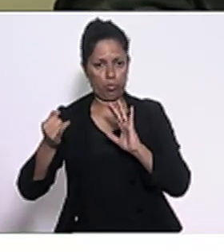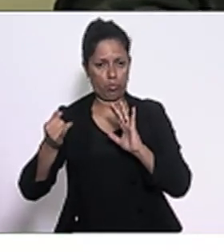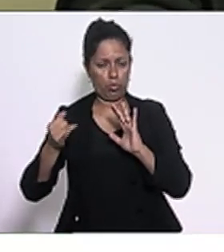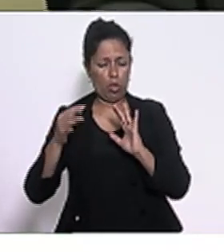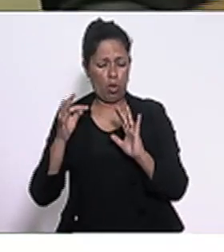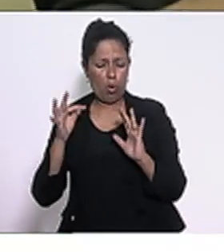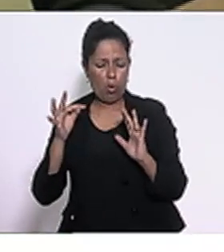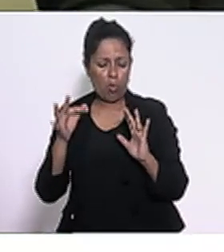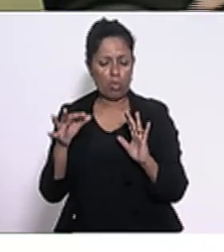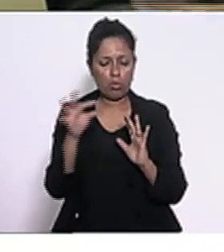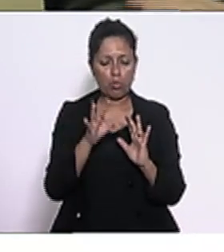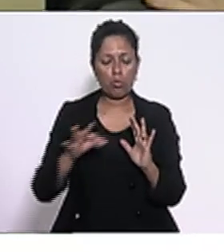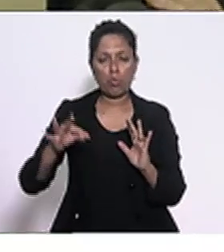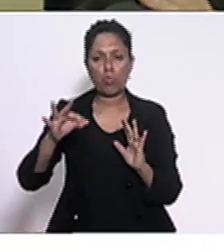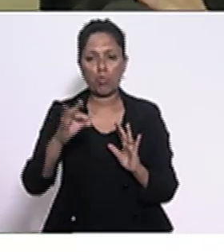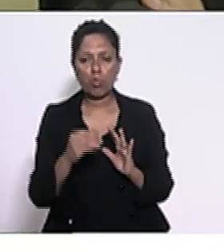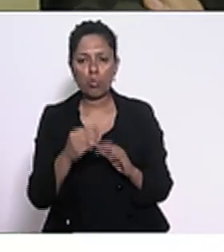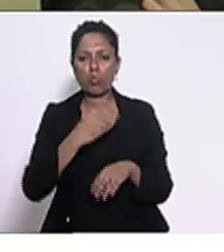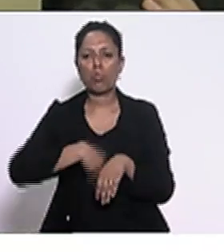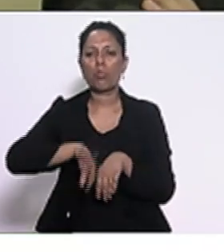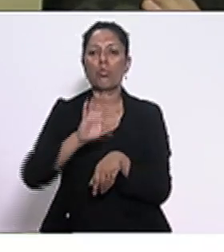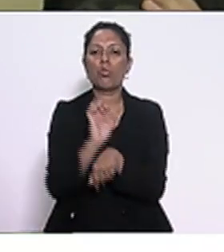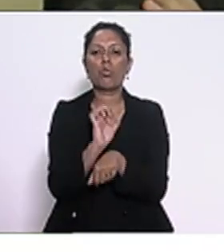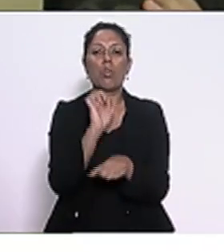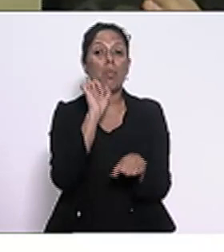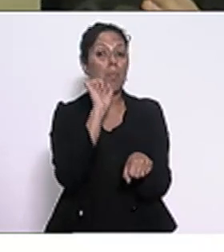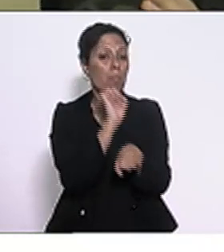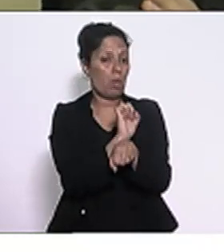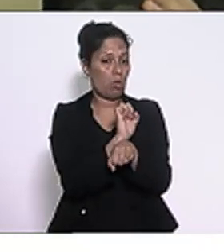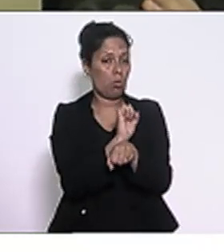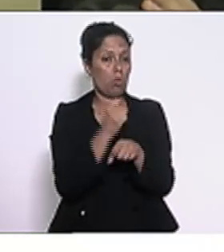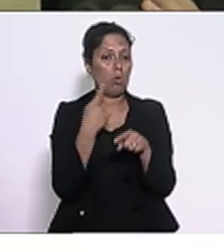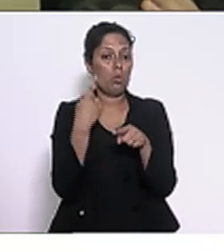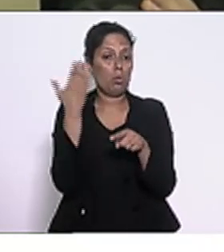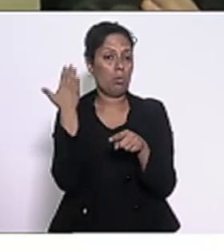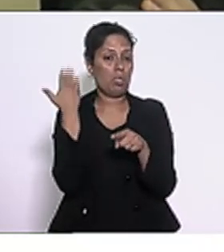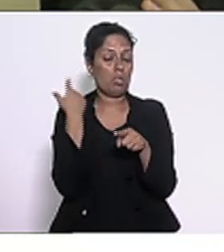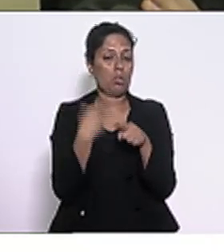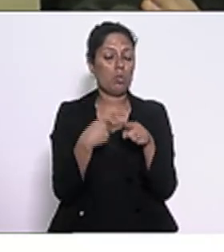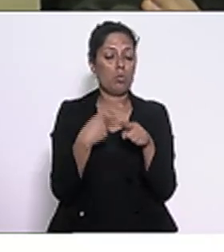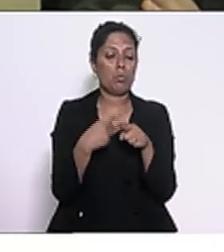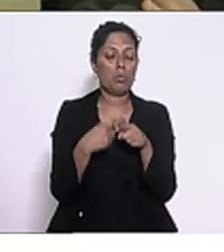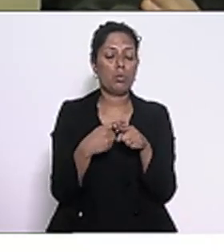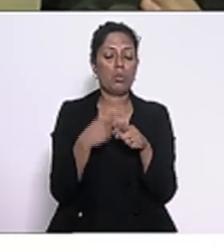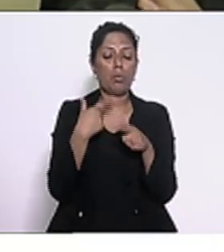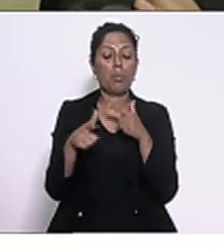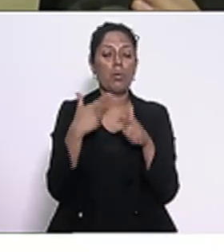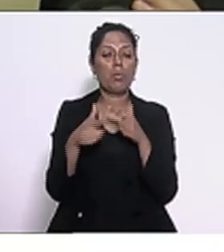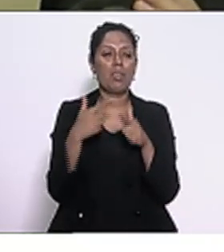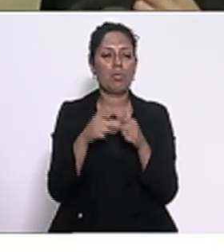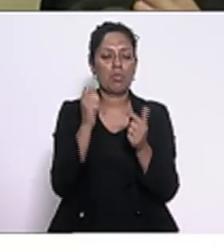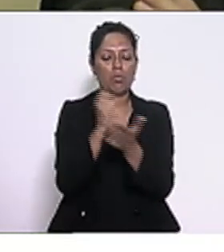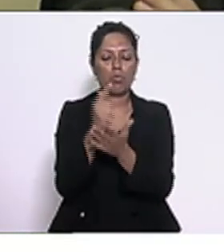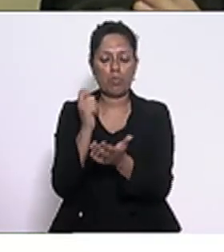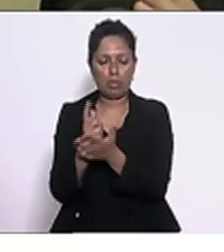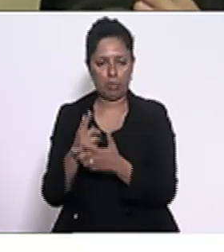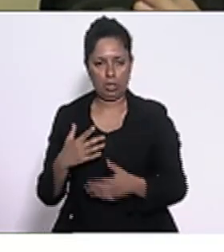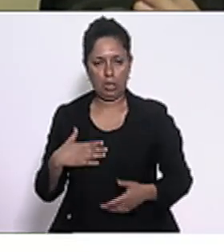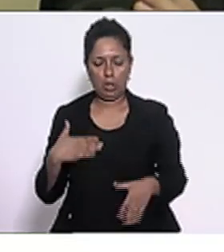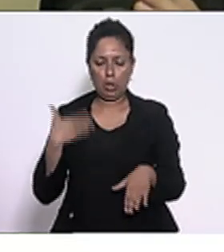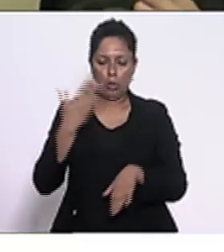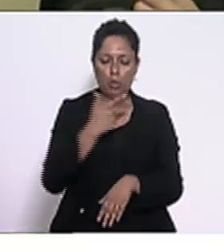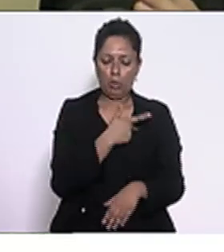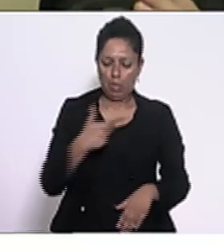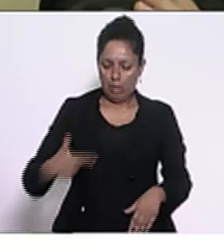quase todas as autarquias do Estado, e quando eu assumi a presidência, assumi